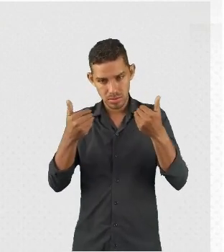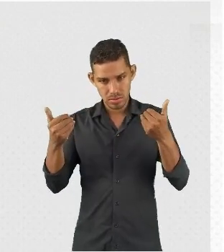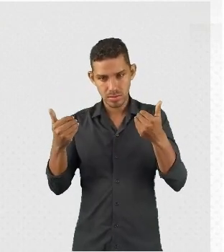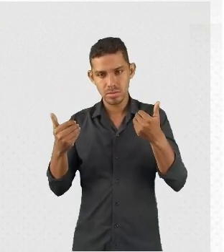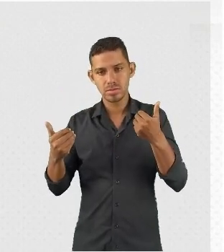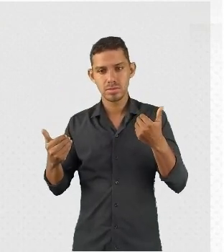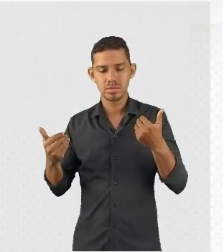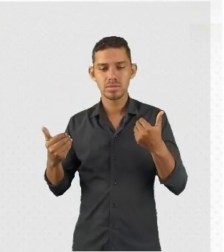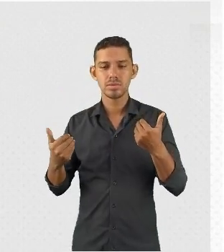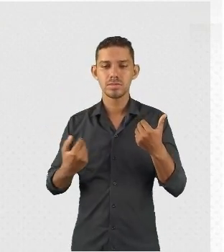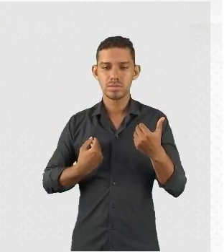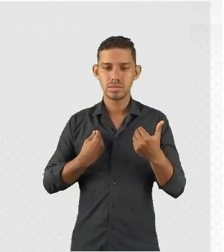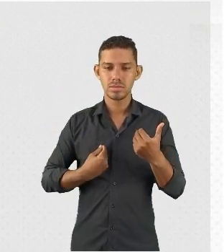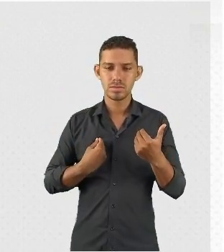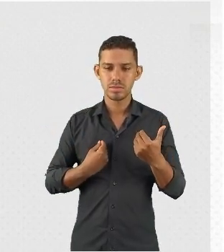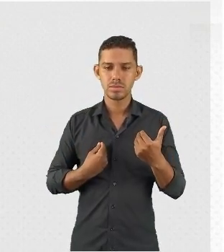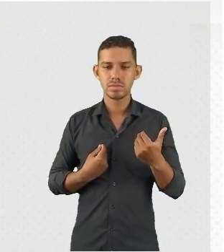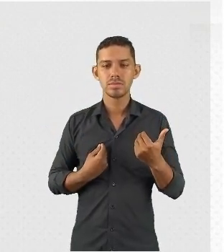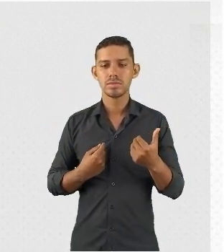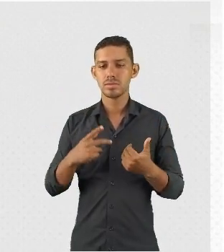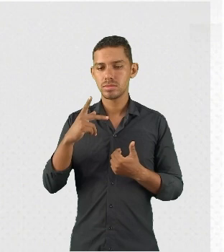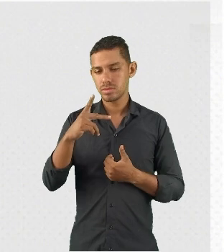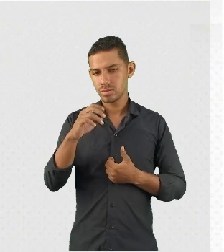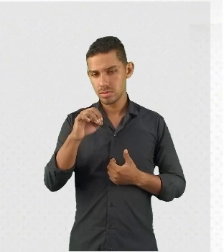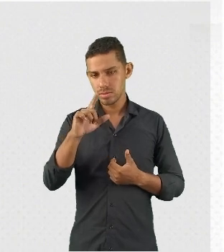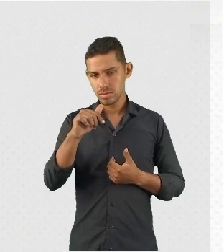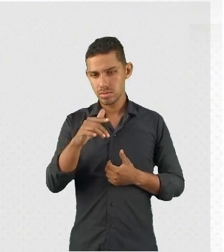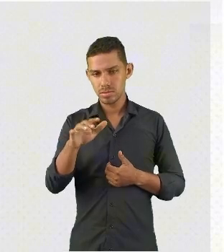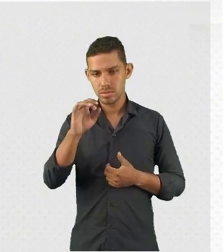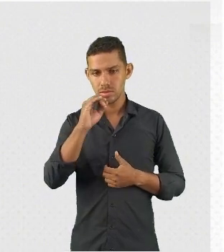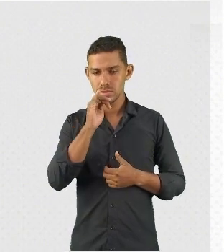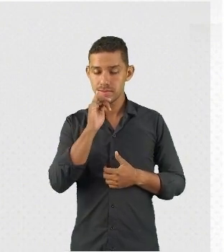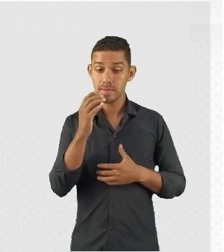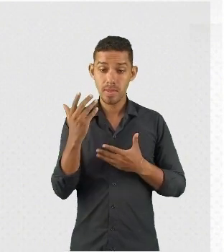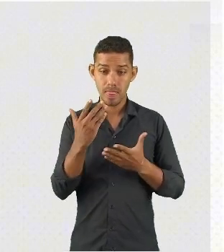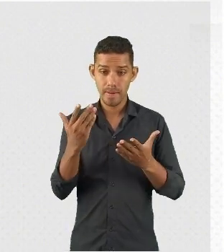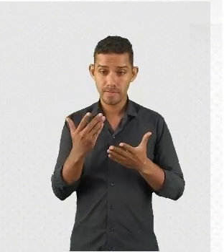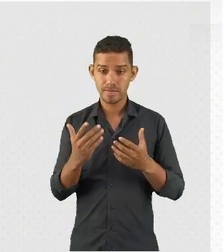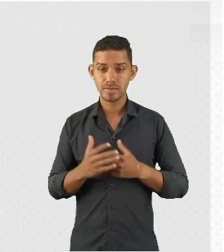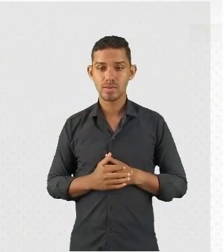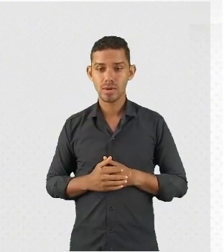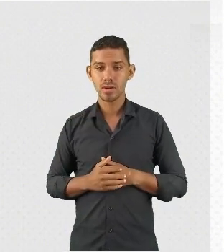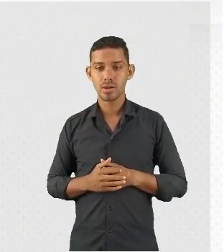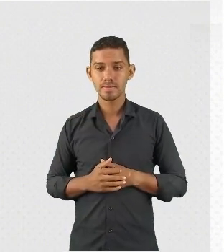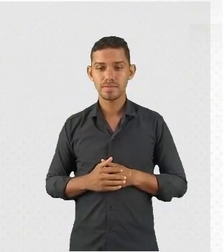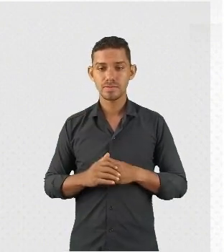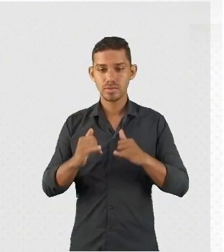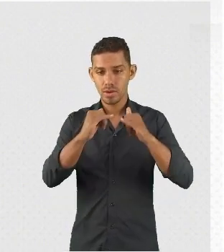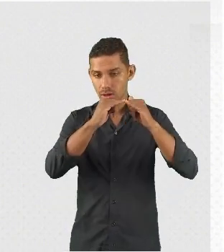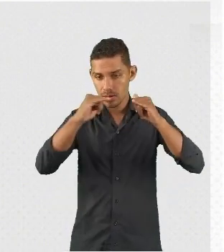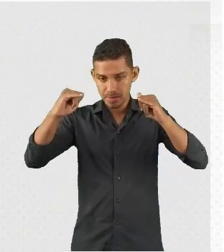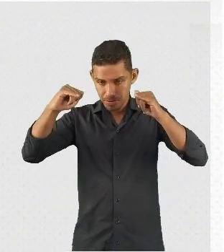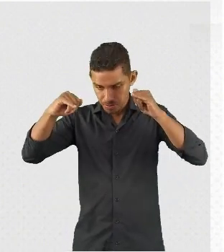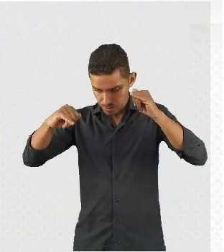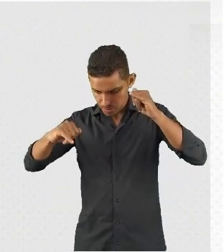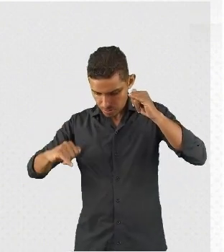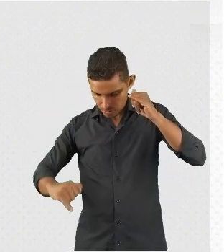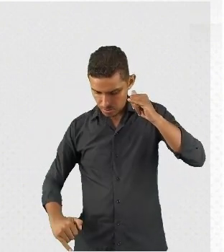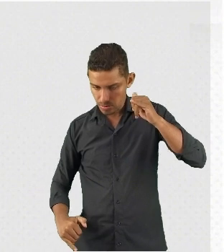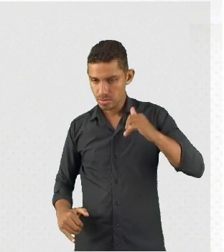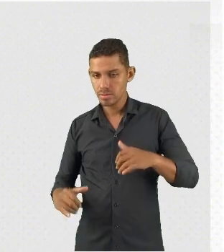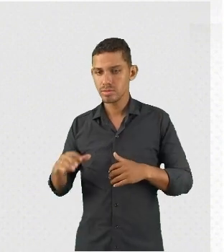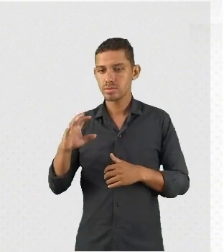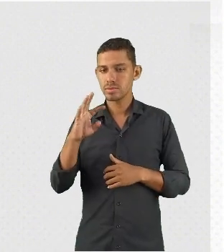deixa a polarização. Aí eu vou pegar, por exemplo, um fio condutor e ligar na Terra. Lembra que aqui